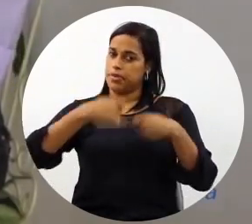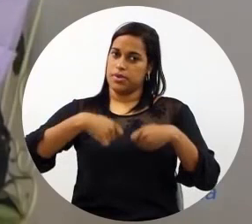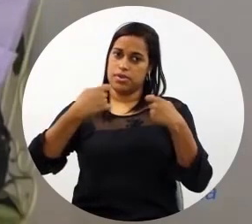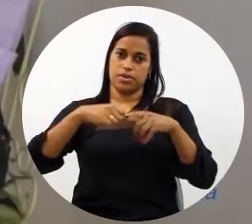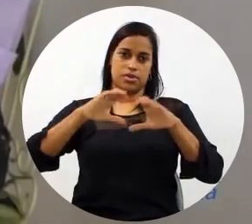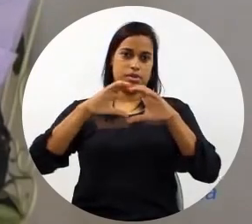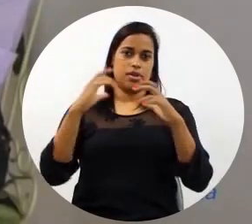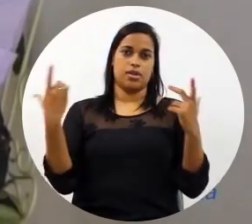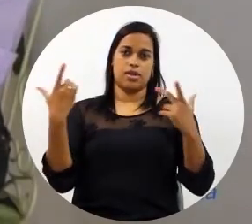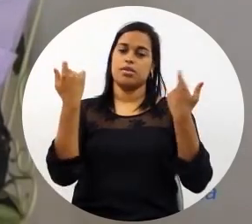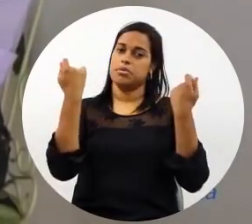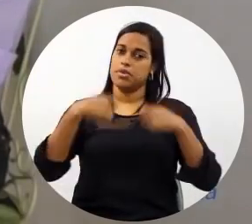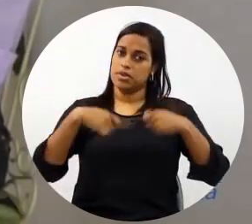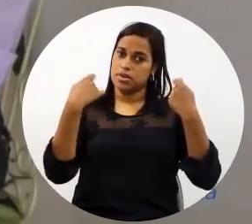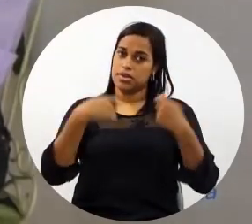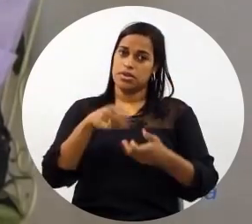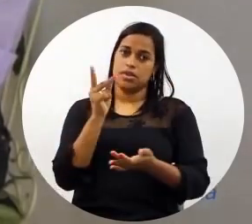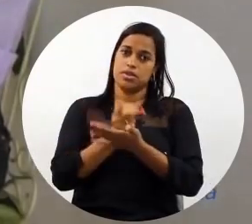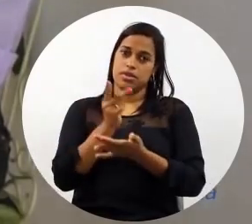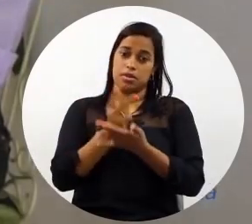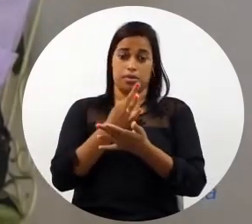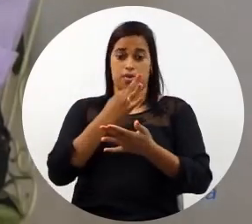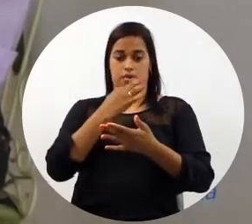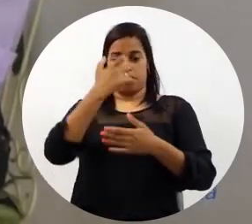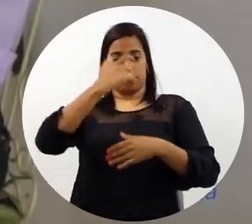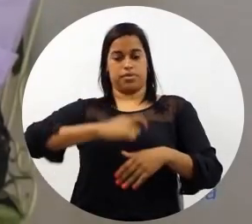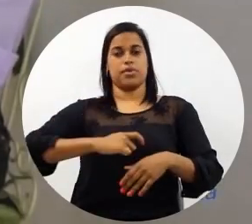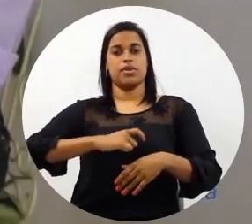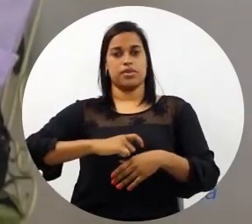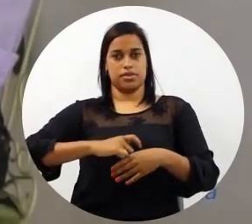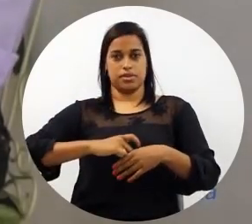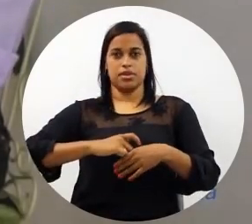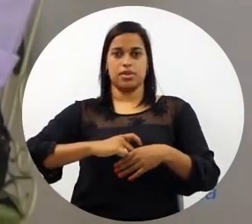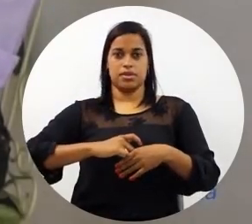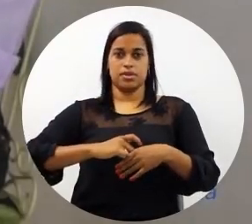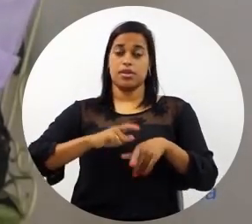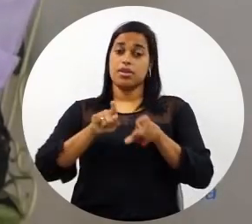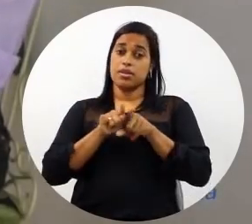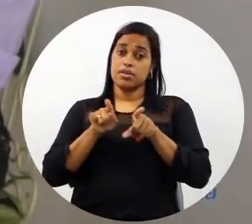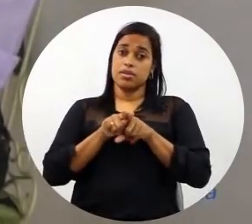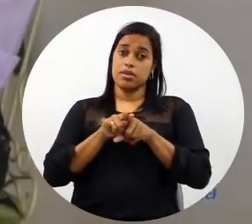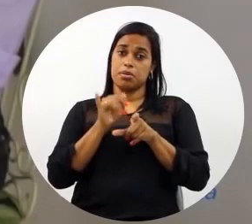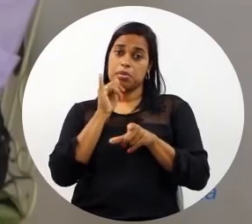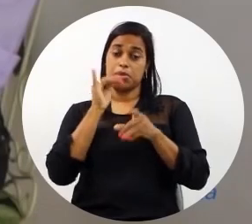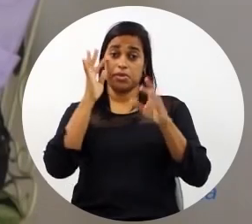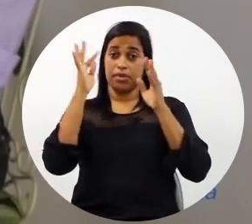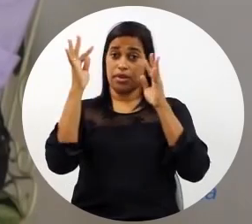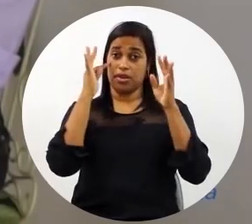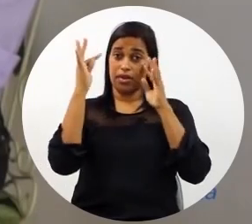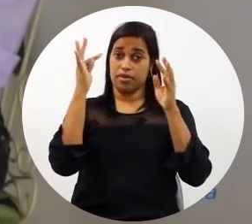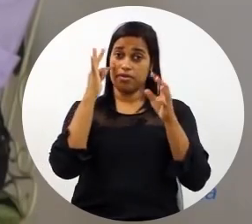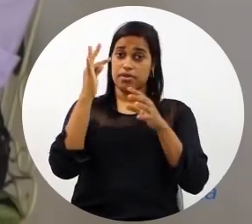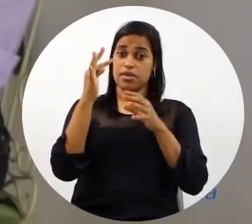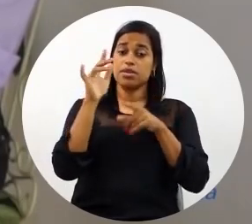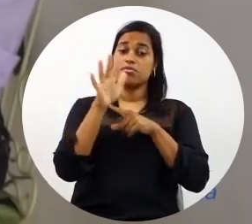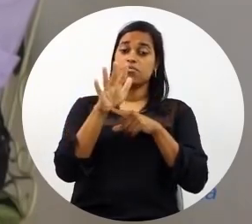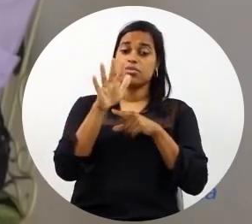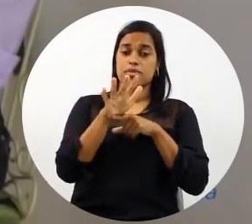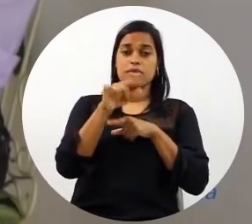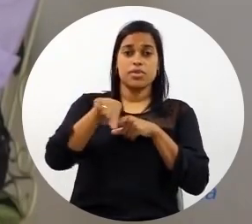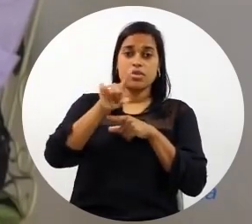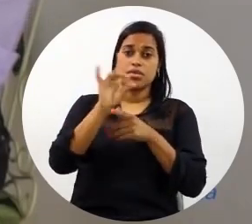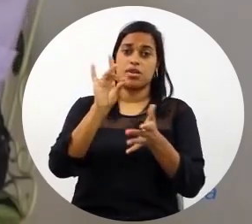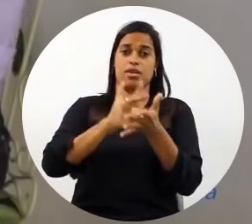Necessariamente. Necessariamente você tem que se conhecer. E aí também me faz uma reflexão que aí traz